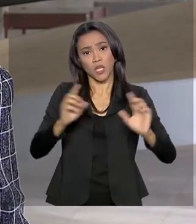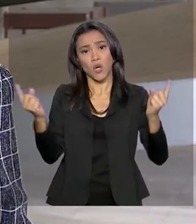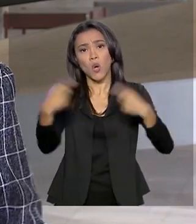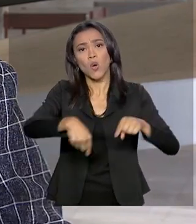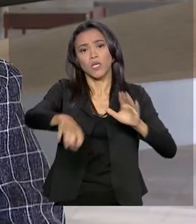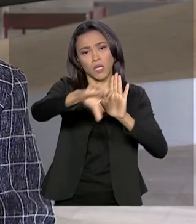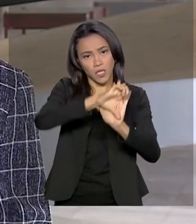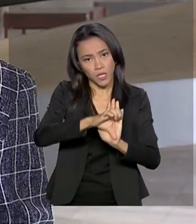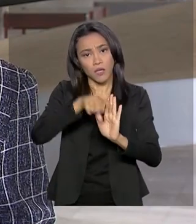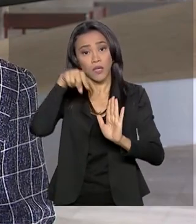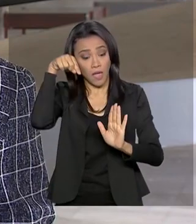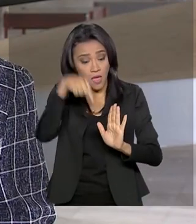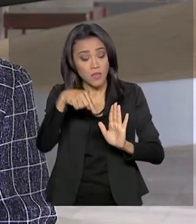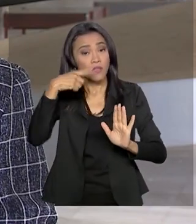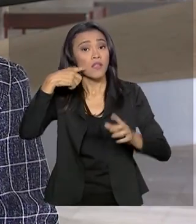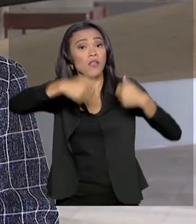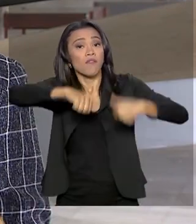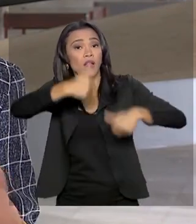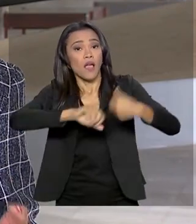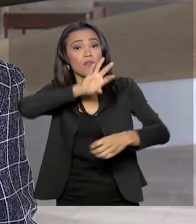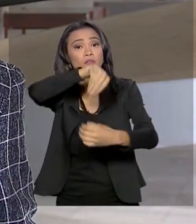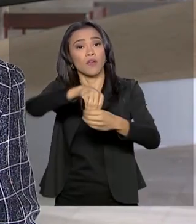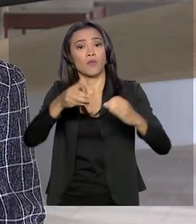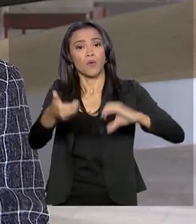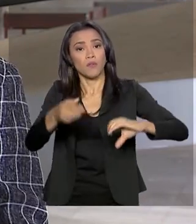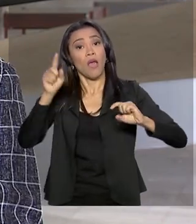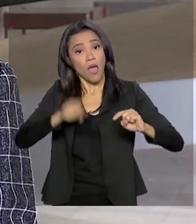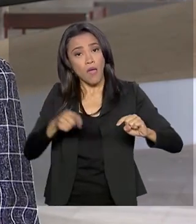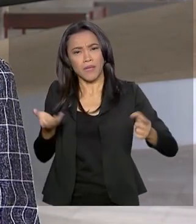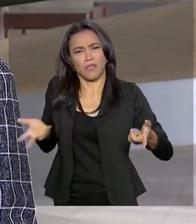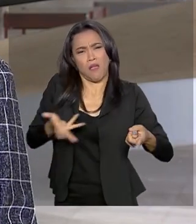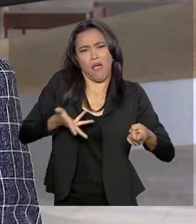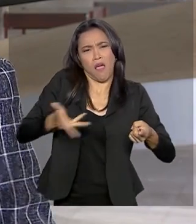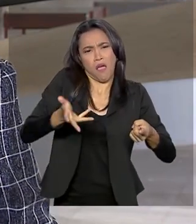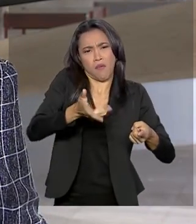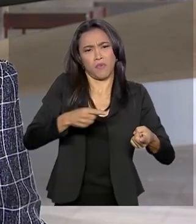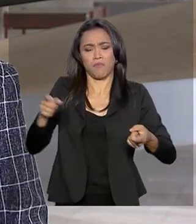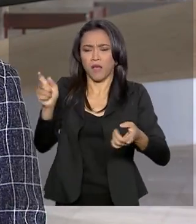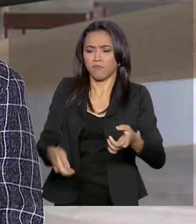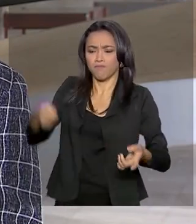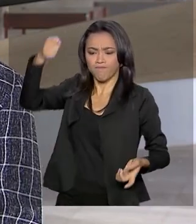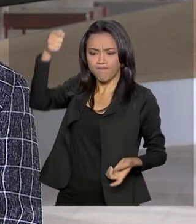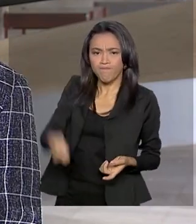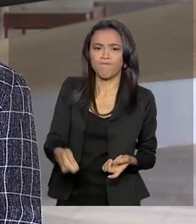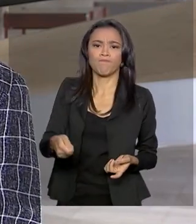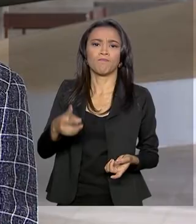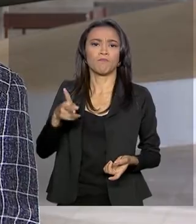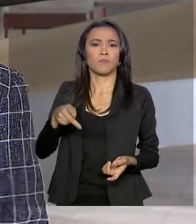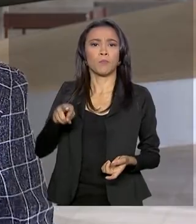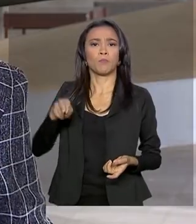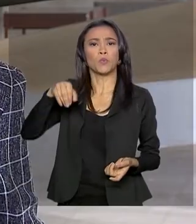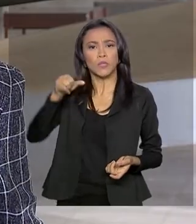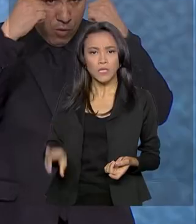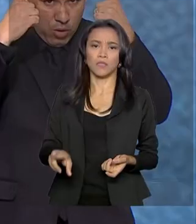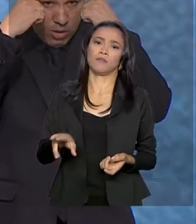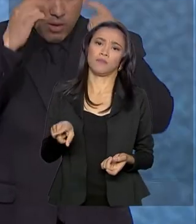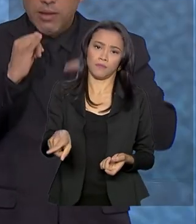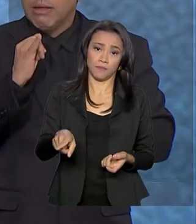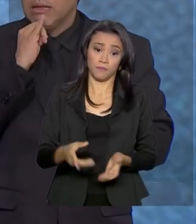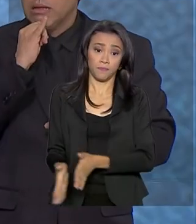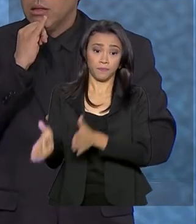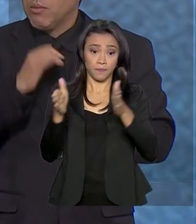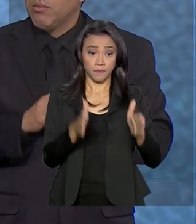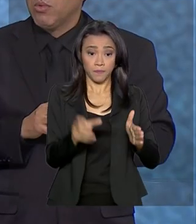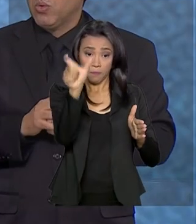Nacional. São medidas para garantir mais agilidade no combate à criminalidade e no cumprimento das penas. O